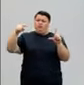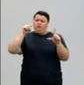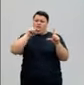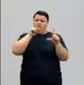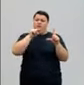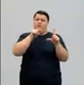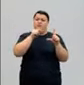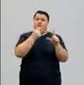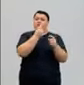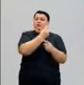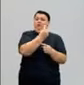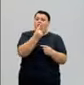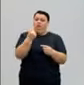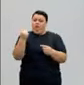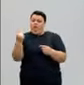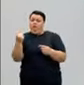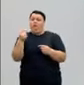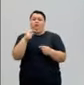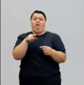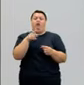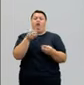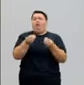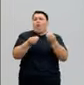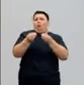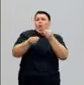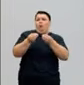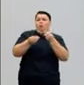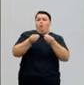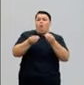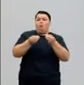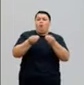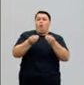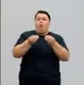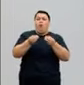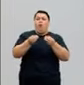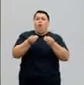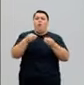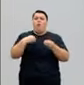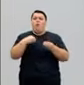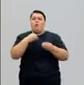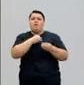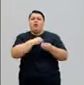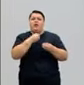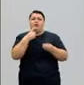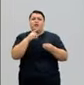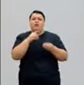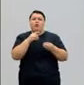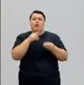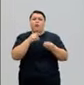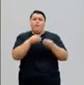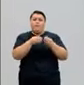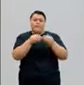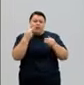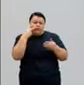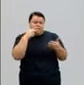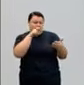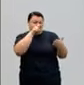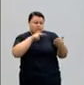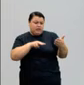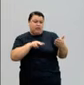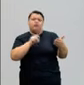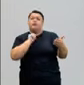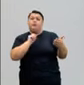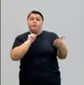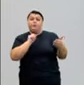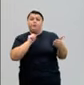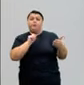desses anticorpos. E aí é como se o médico diz muita coisa, né, para o médico poder avaliar a situação.